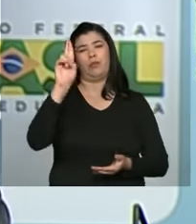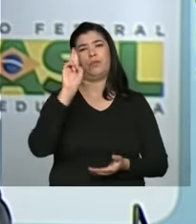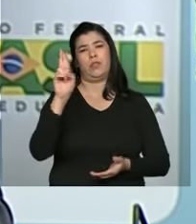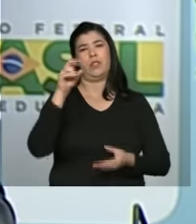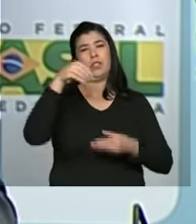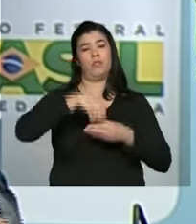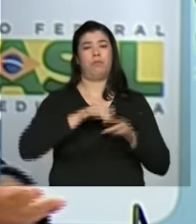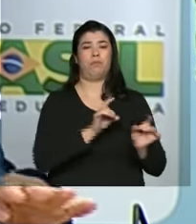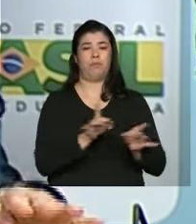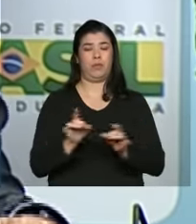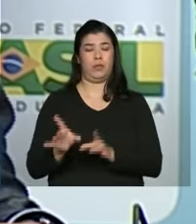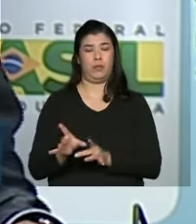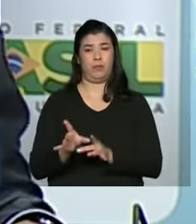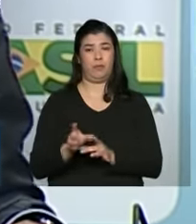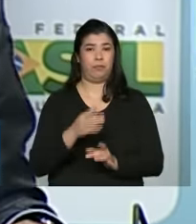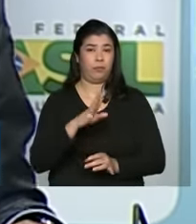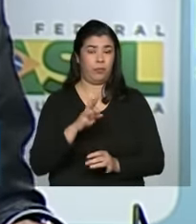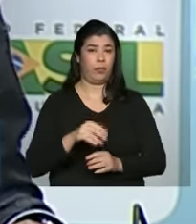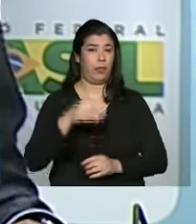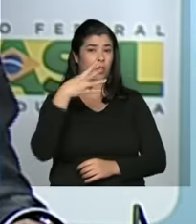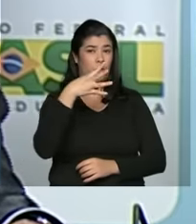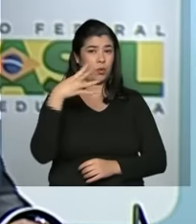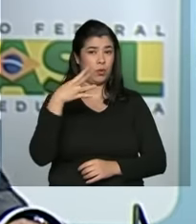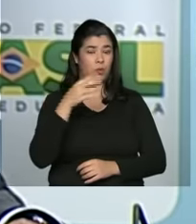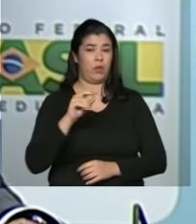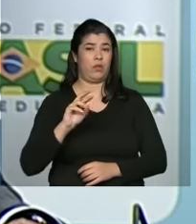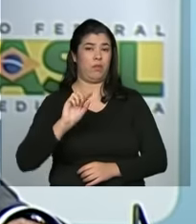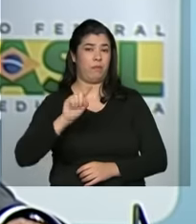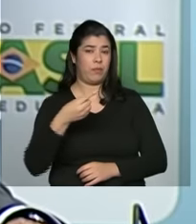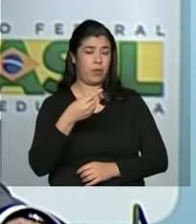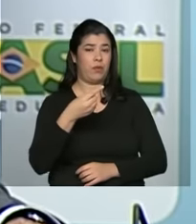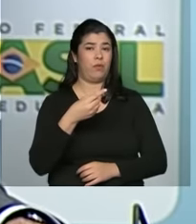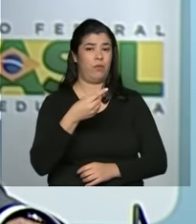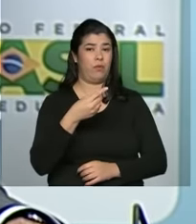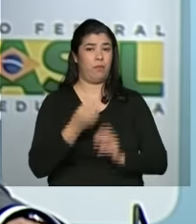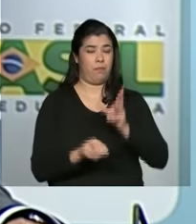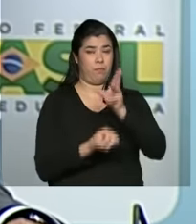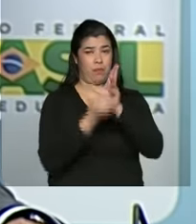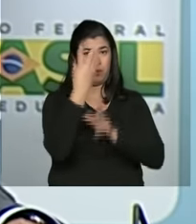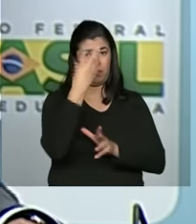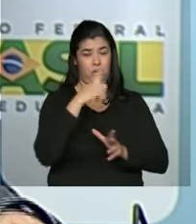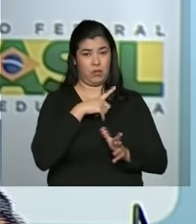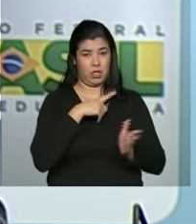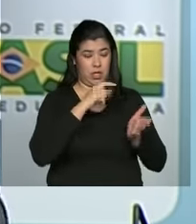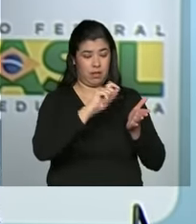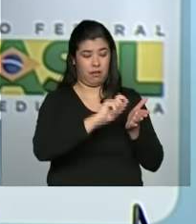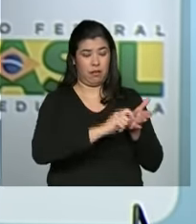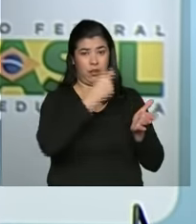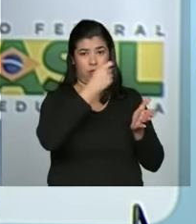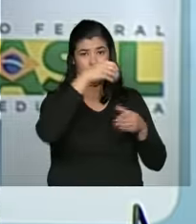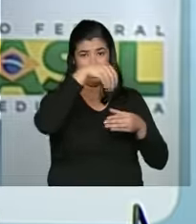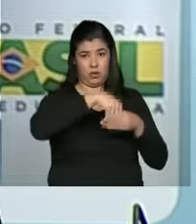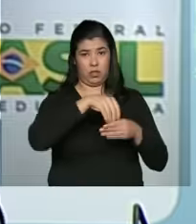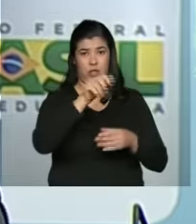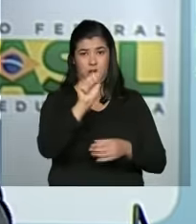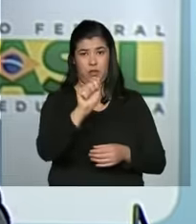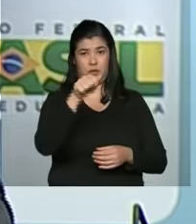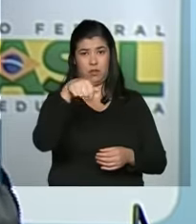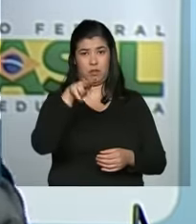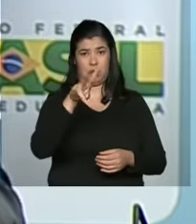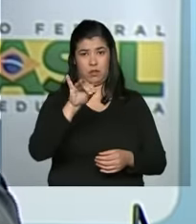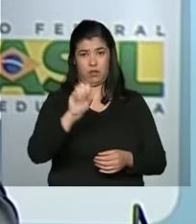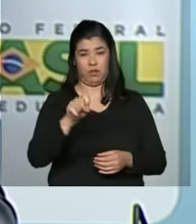estimamos Que dos 44 4000 produtos registrados na Anvisa 10.000 são